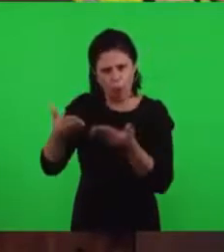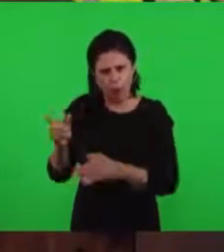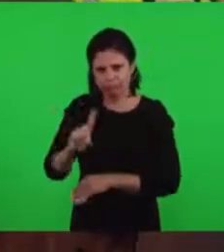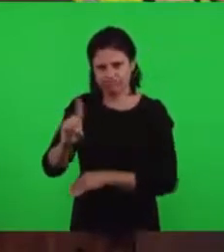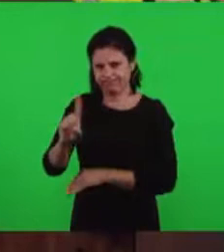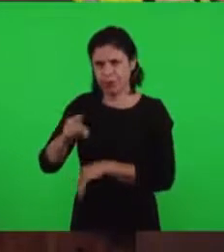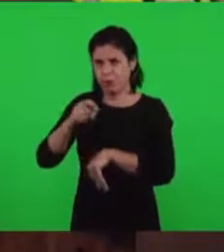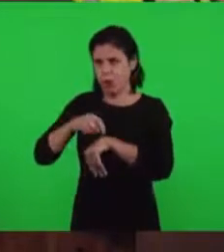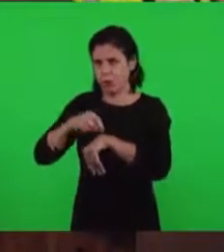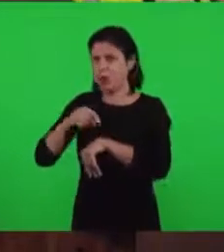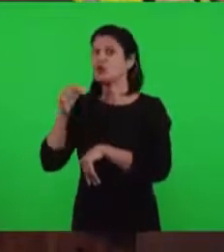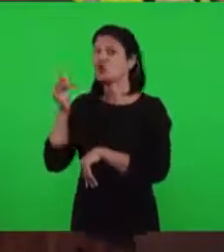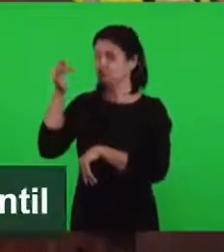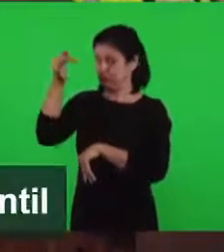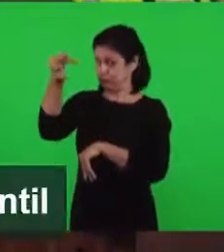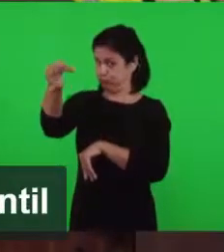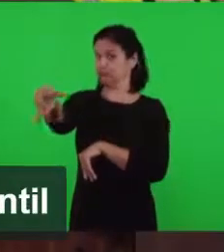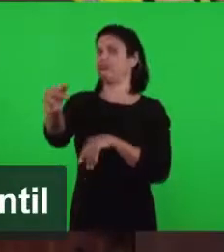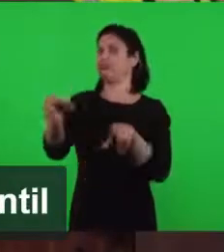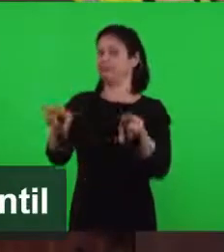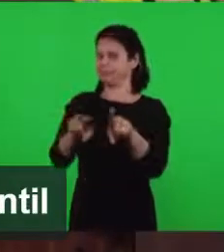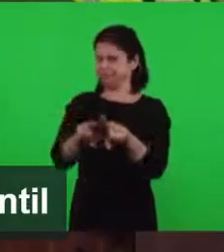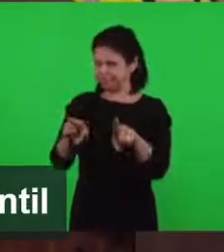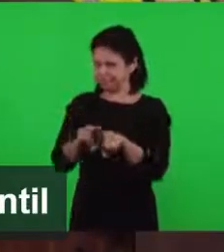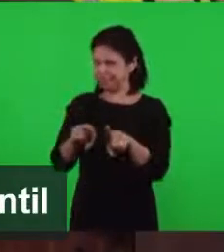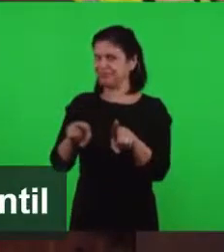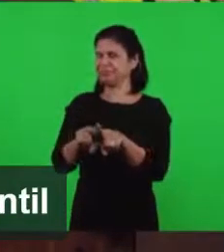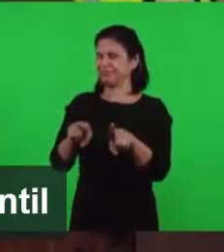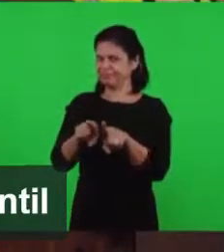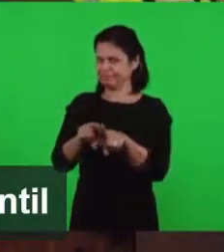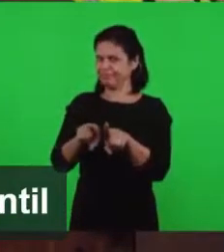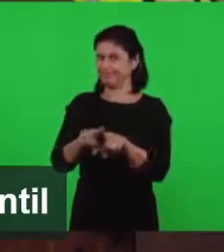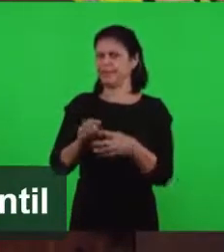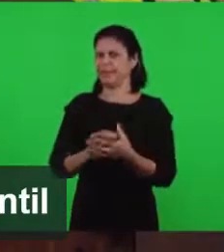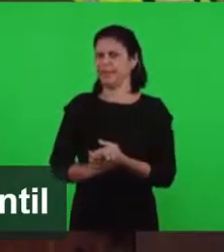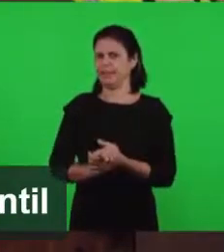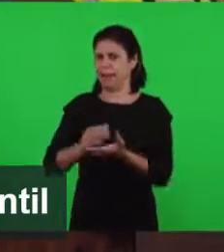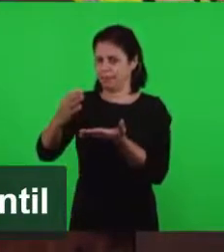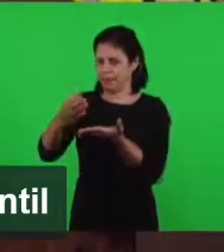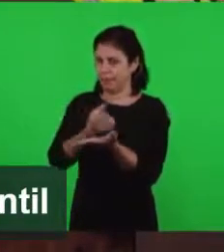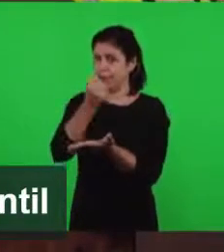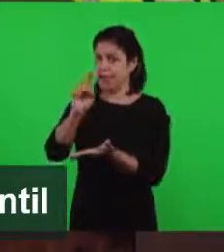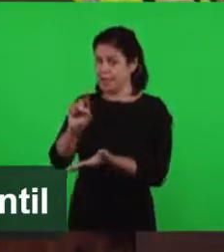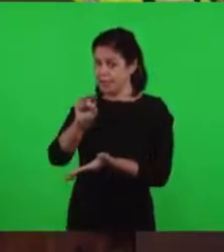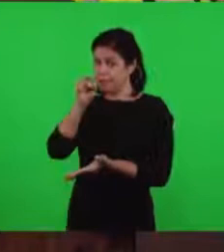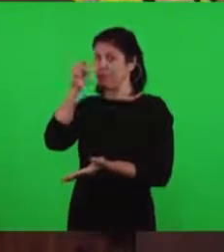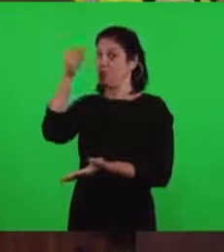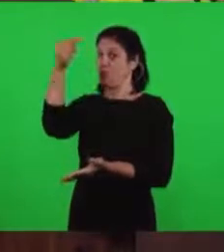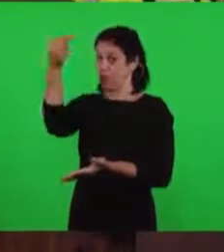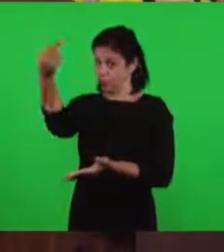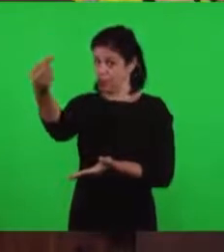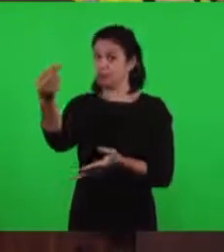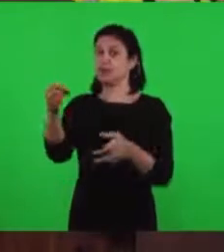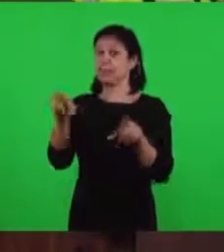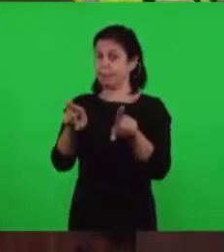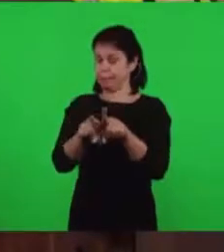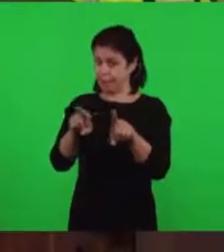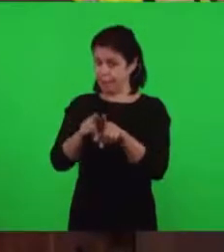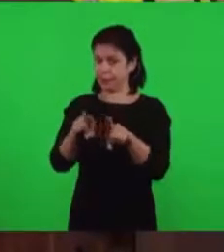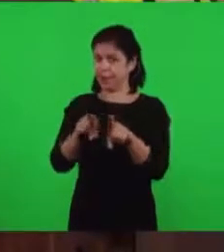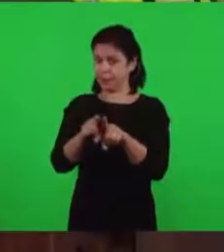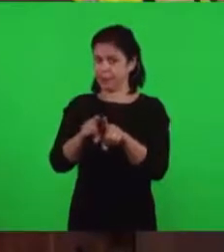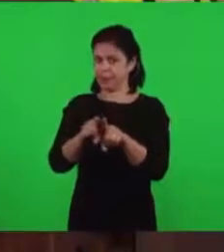ser tender que vai além do período da igreja até o que se chama a